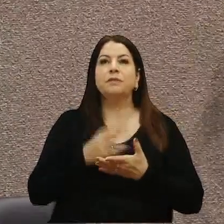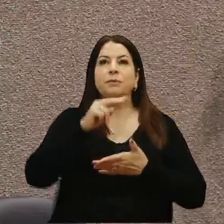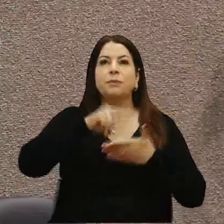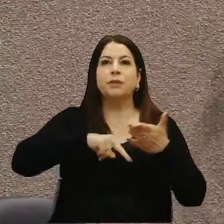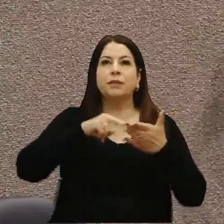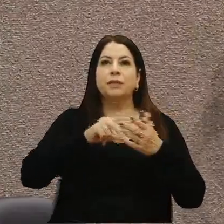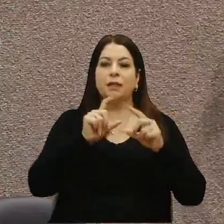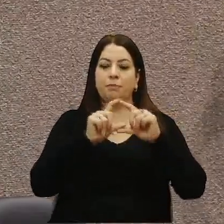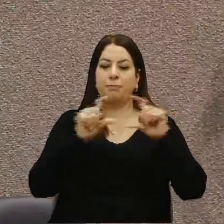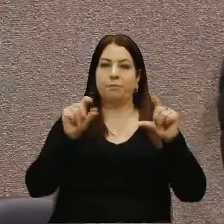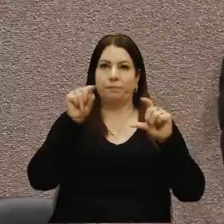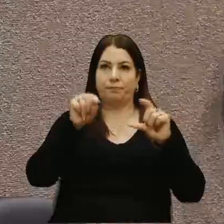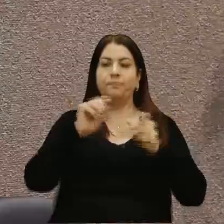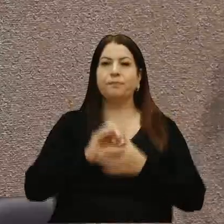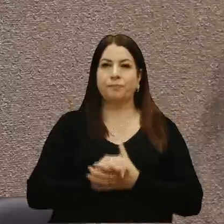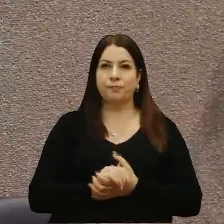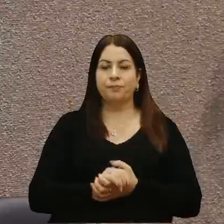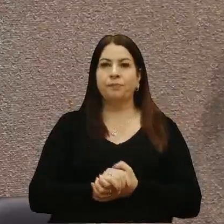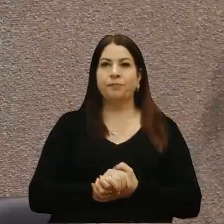uma passagem aqui.